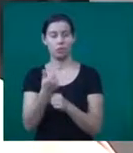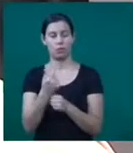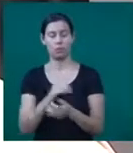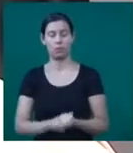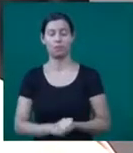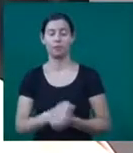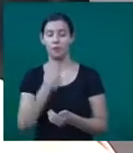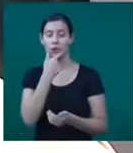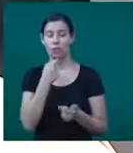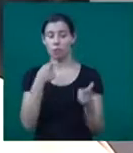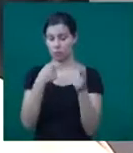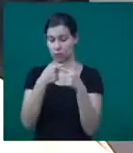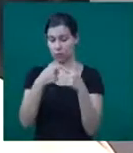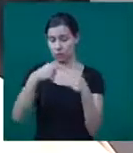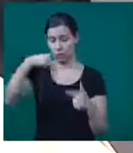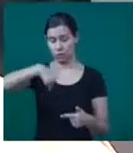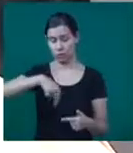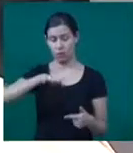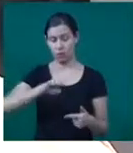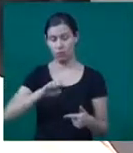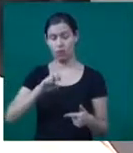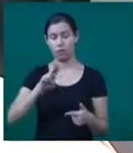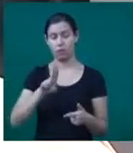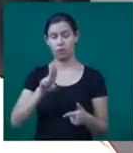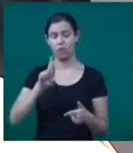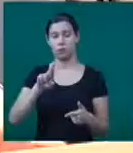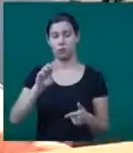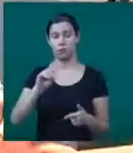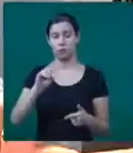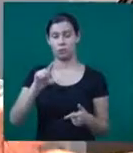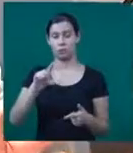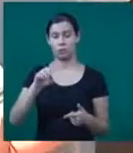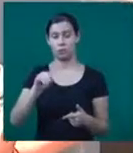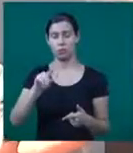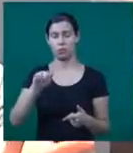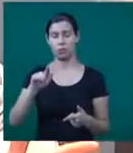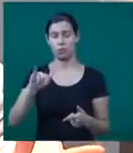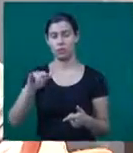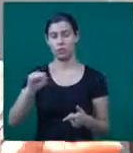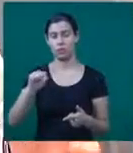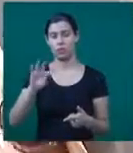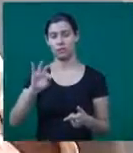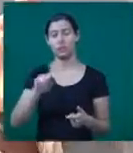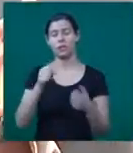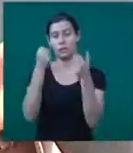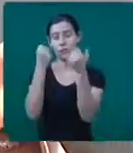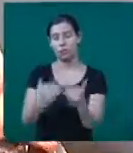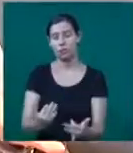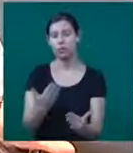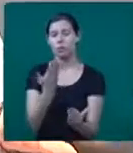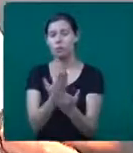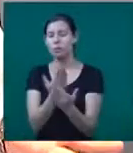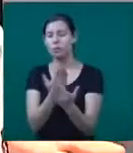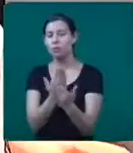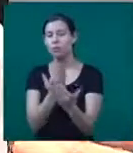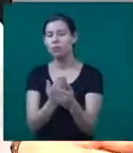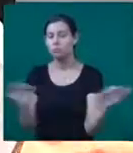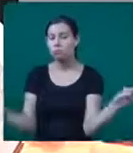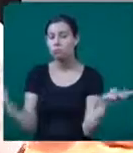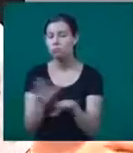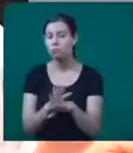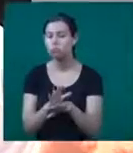pelo celular e o aparecimento de doenças como o câncer ainda não são conclusivos, mas indicam uma